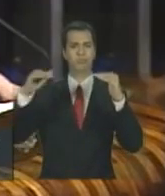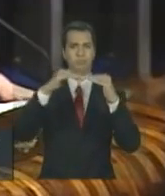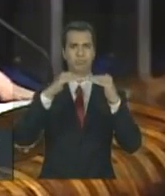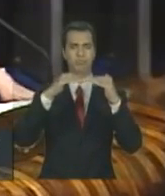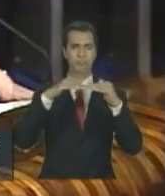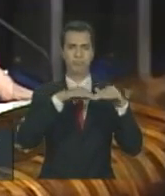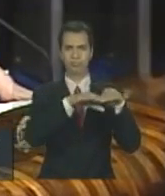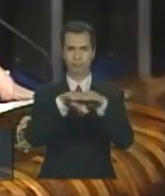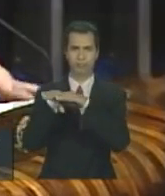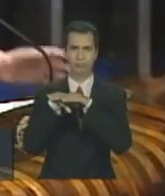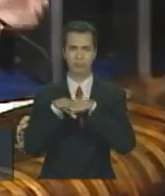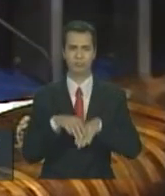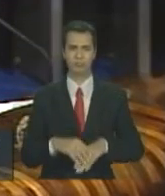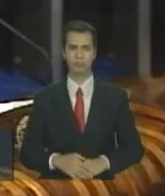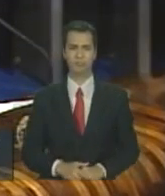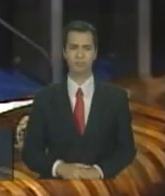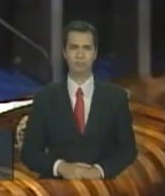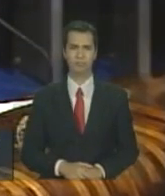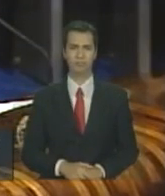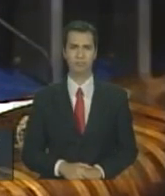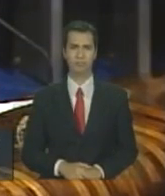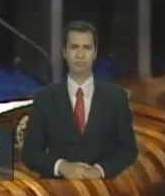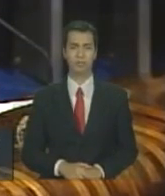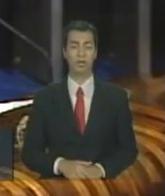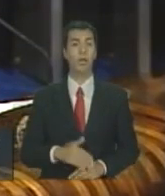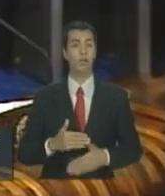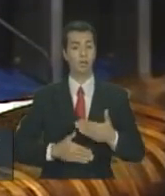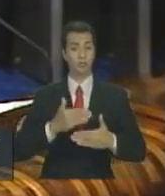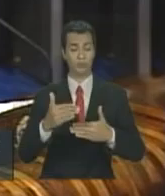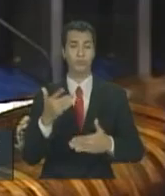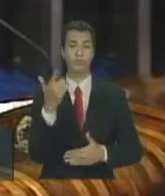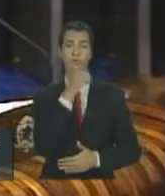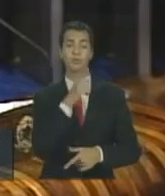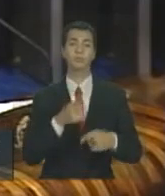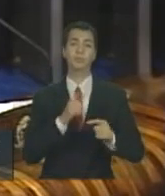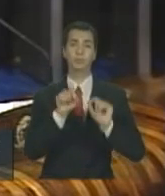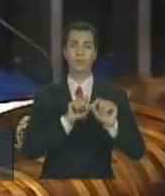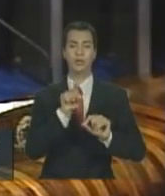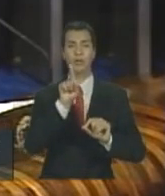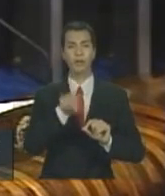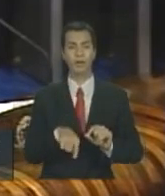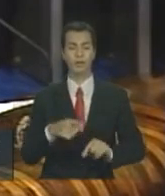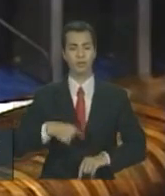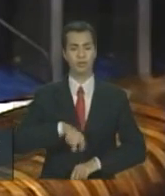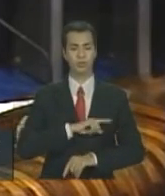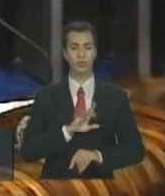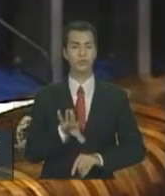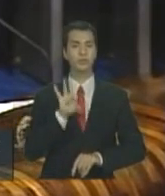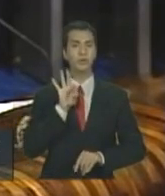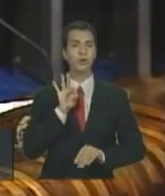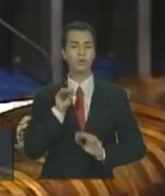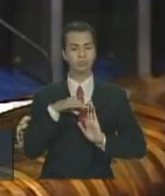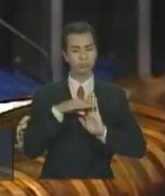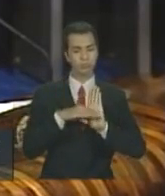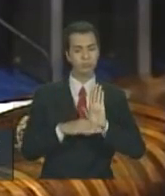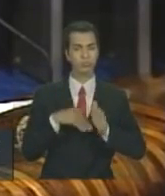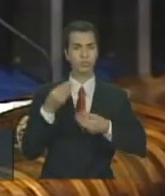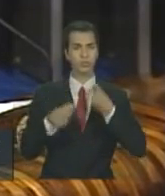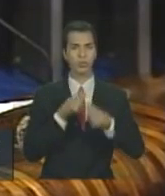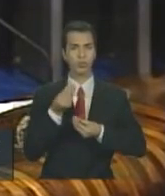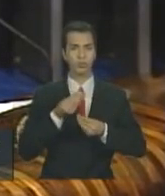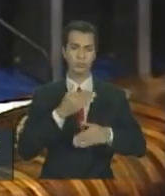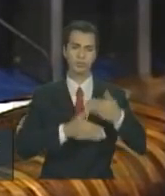Esta evolução tem uma explicação e nós todos sabemos já qual é. É um modelo de desenvolvimento baseado no